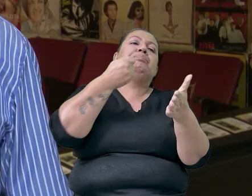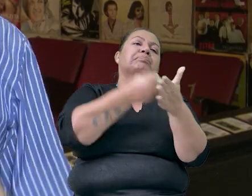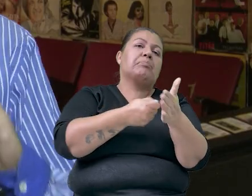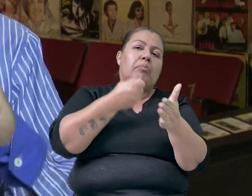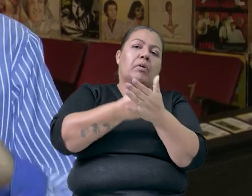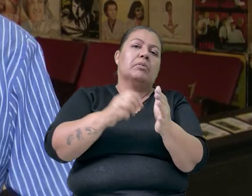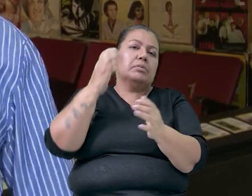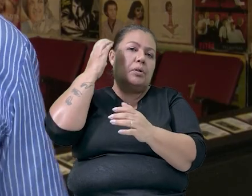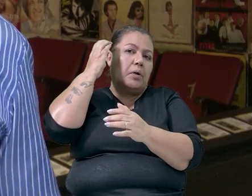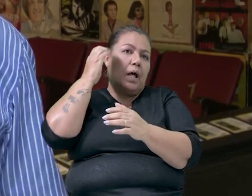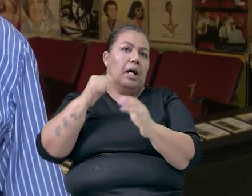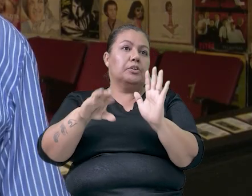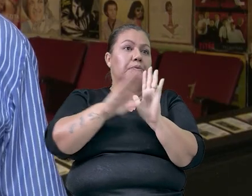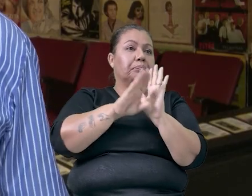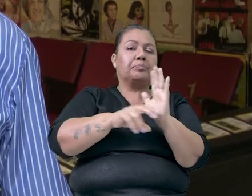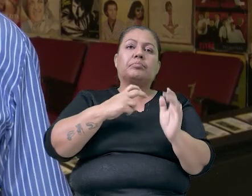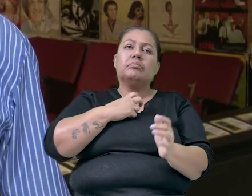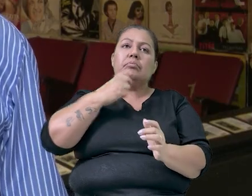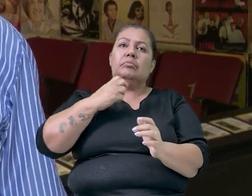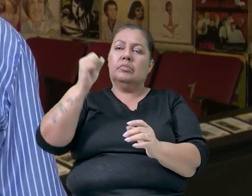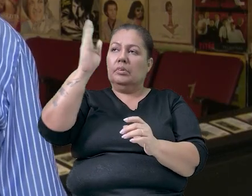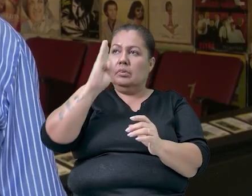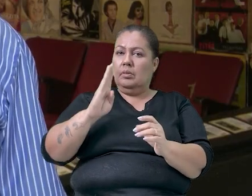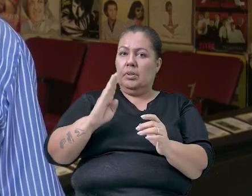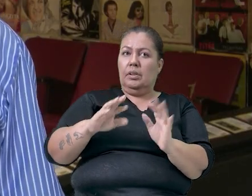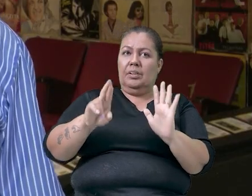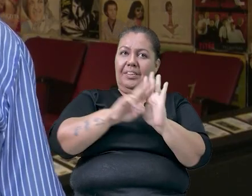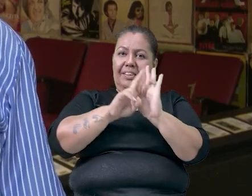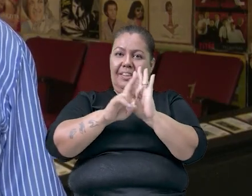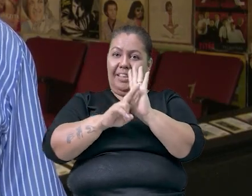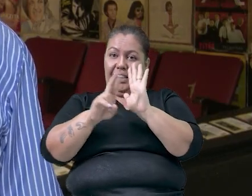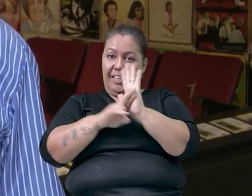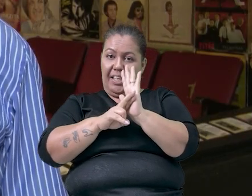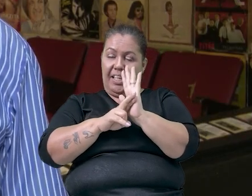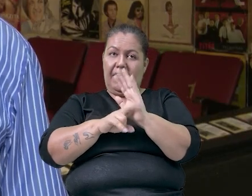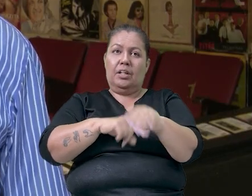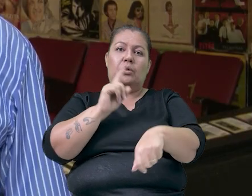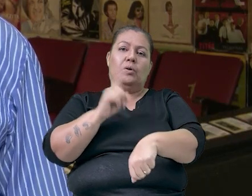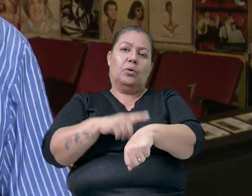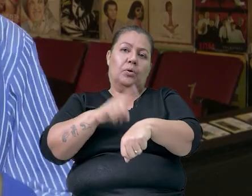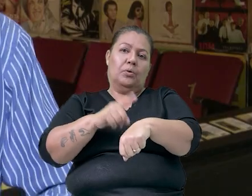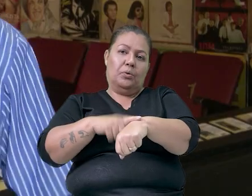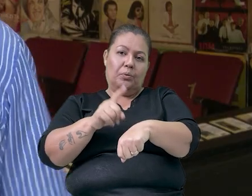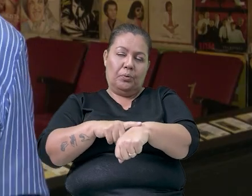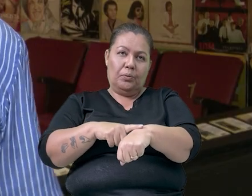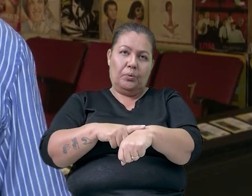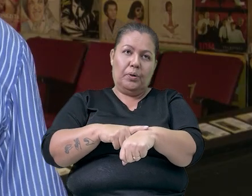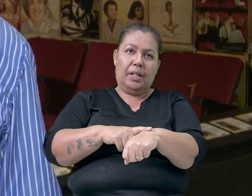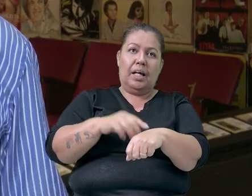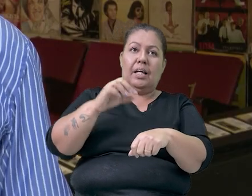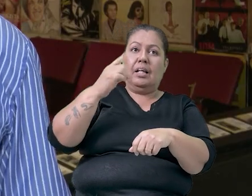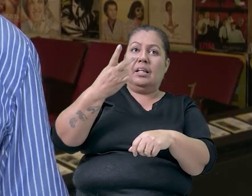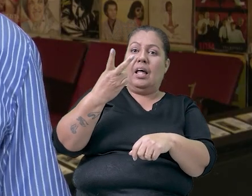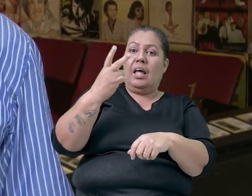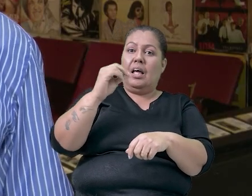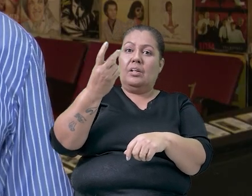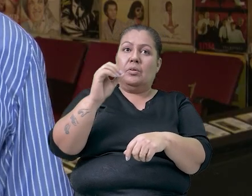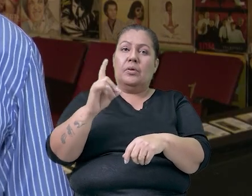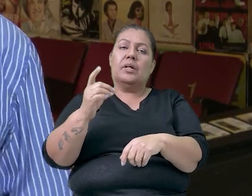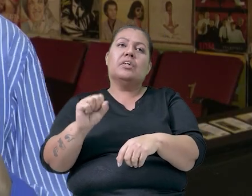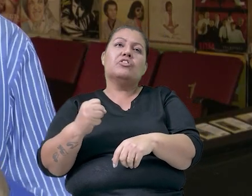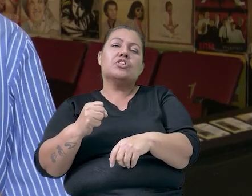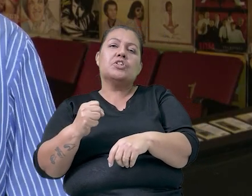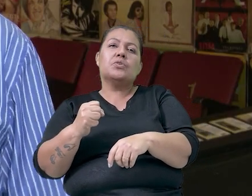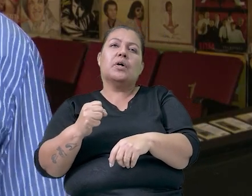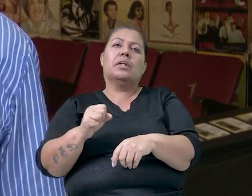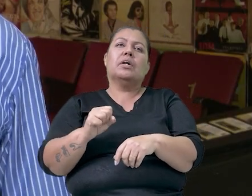obrigatório nas rádios, o programa A Voz do Brasil tem regras com relação ao horário de exibição. Até 2018, devia ser